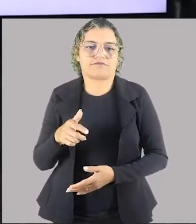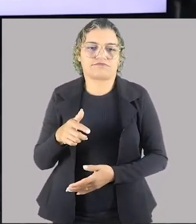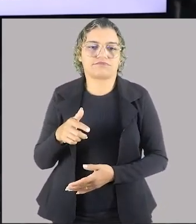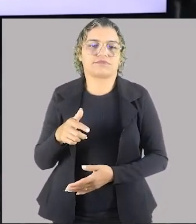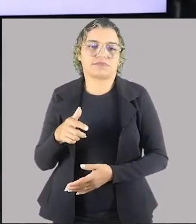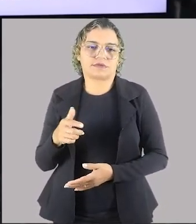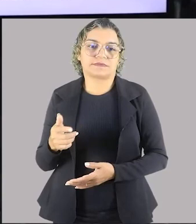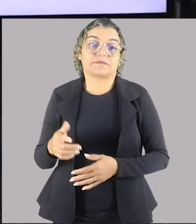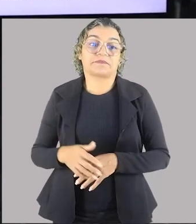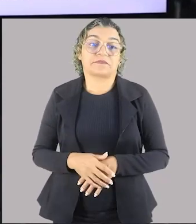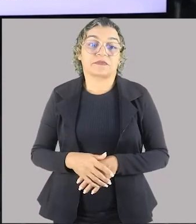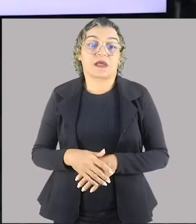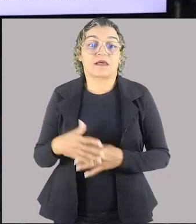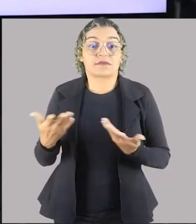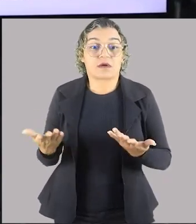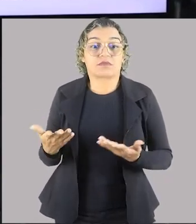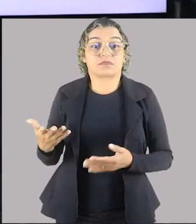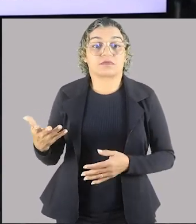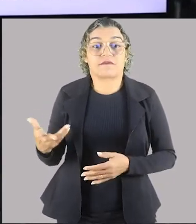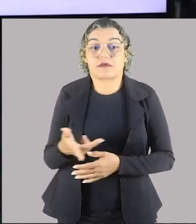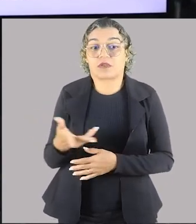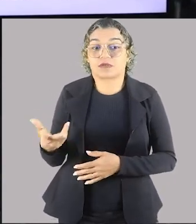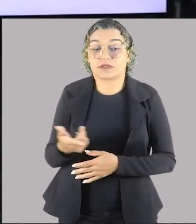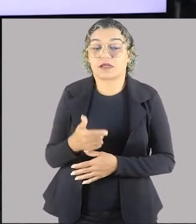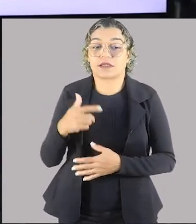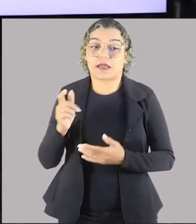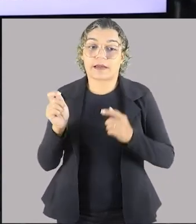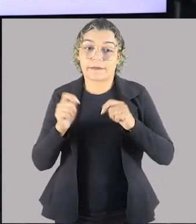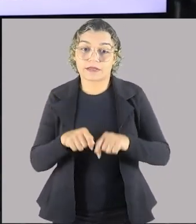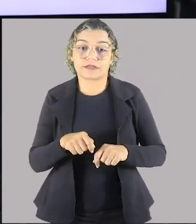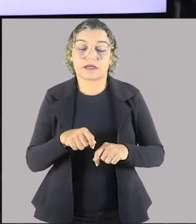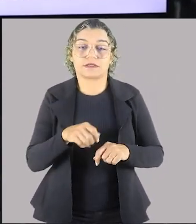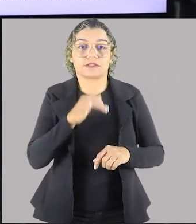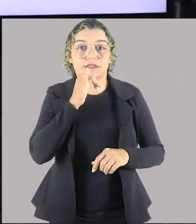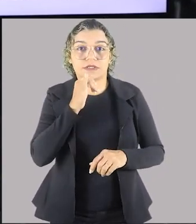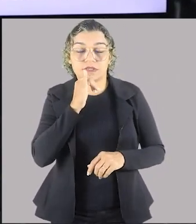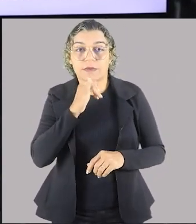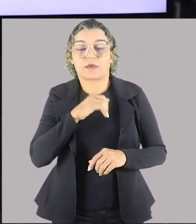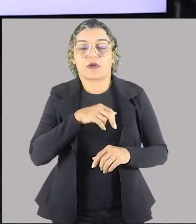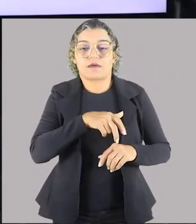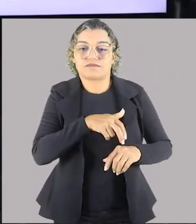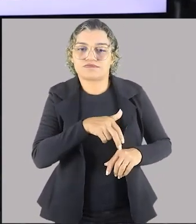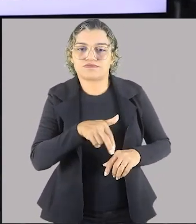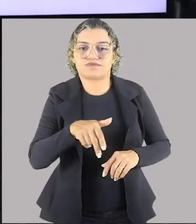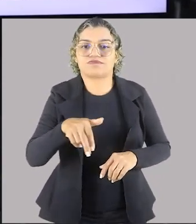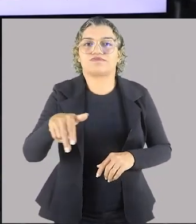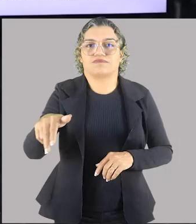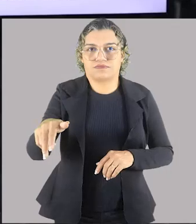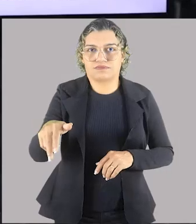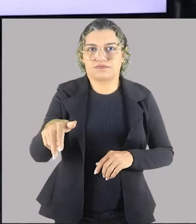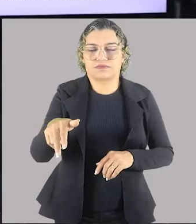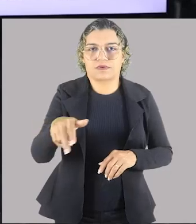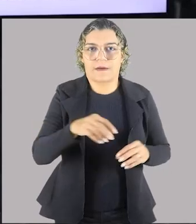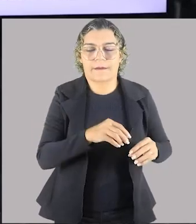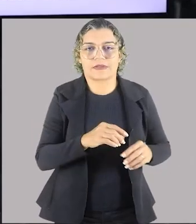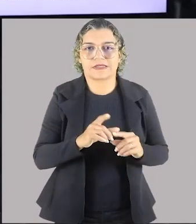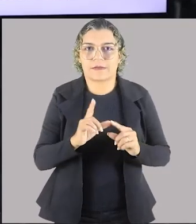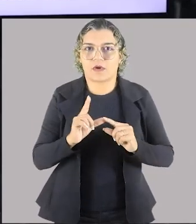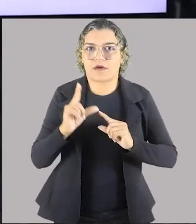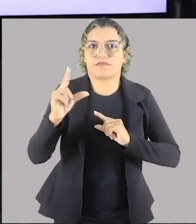a capacidade de se deslocar por um determinado espaço no menor tempo